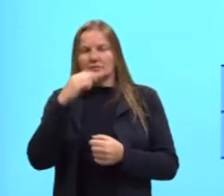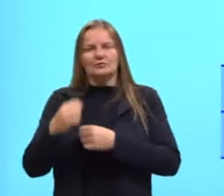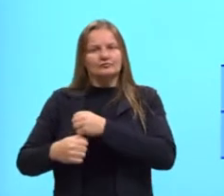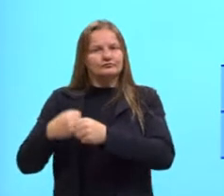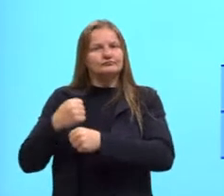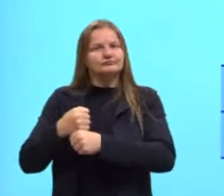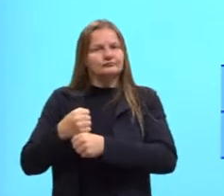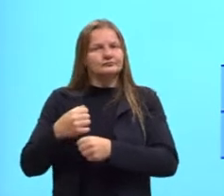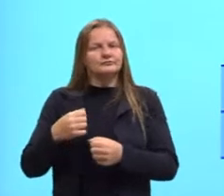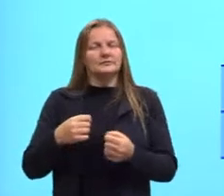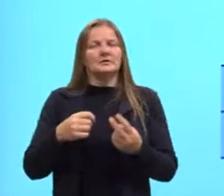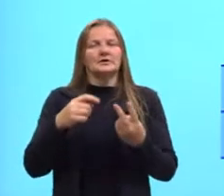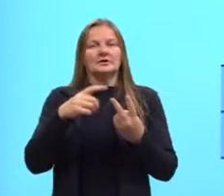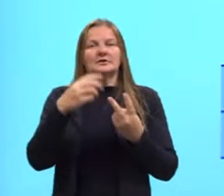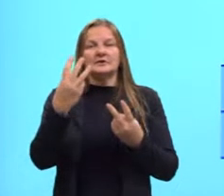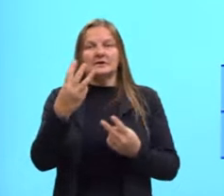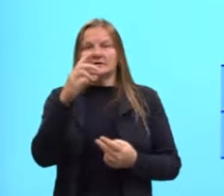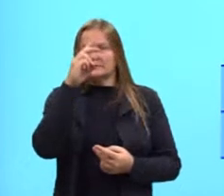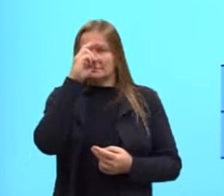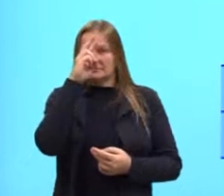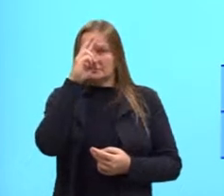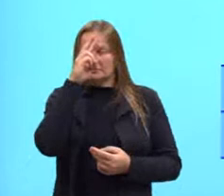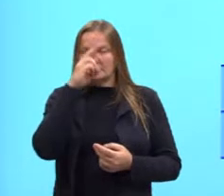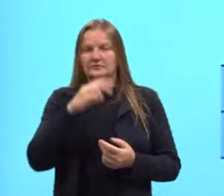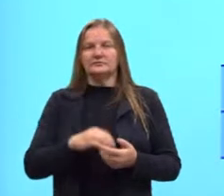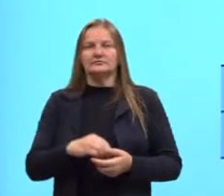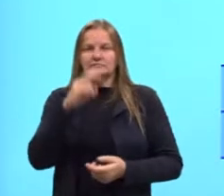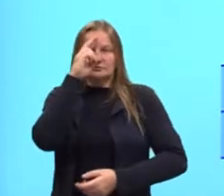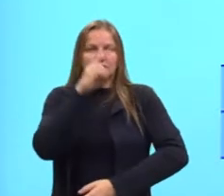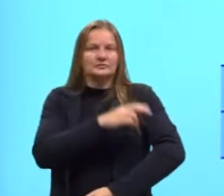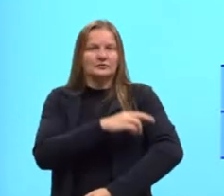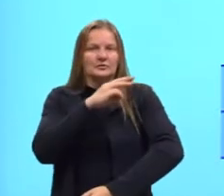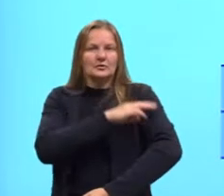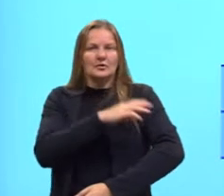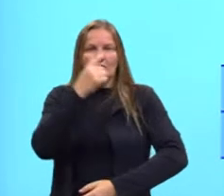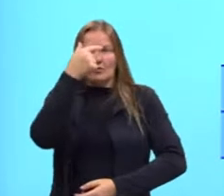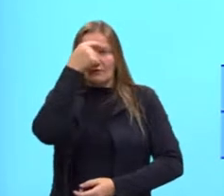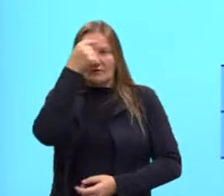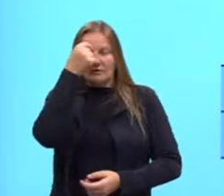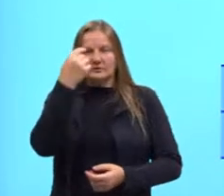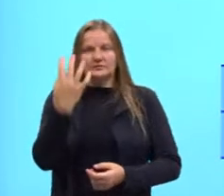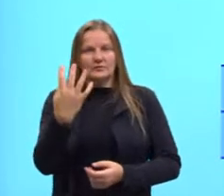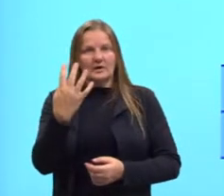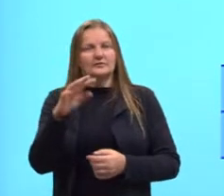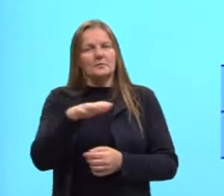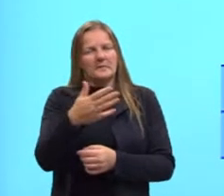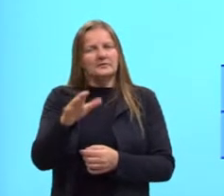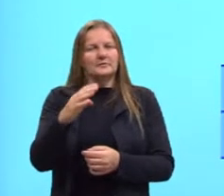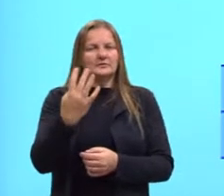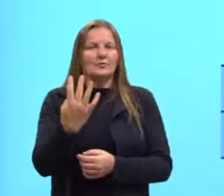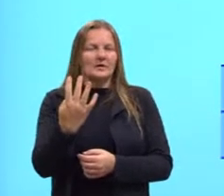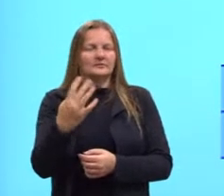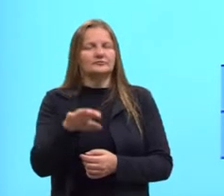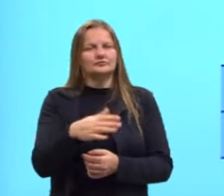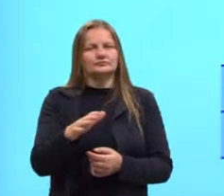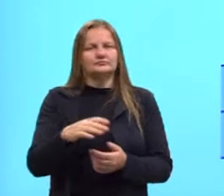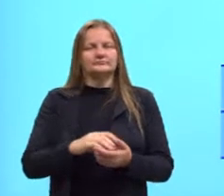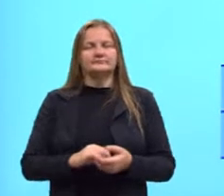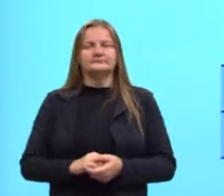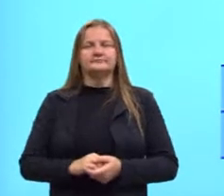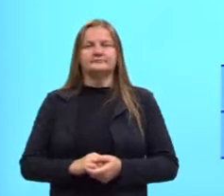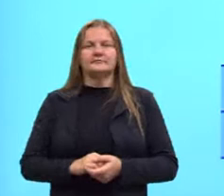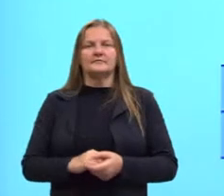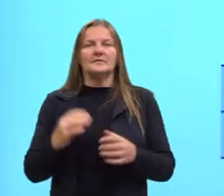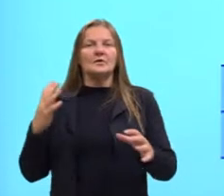os três anos do ensino médio e os quatro anos de graduação sendo aqui considerado um tempo médio